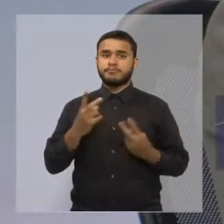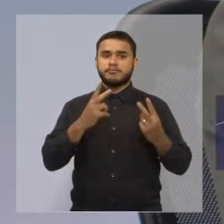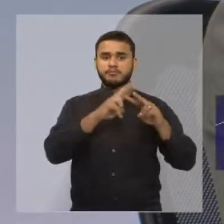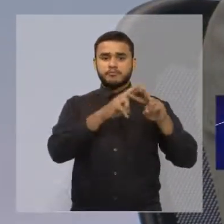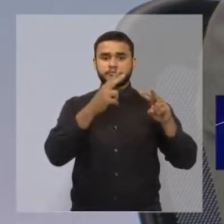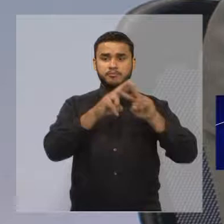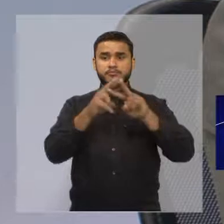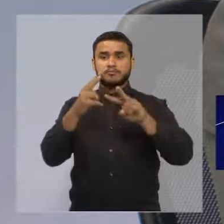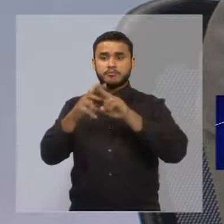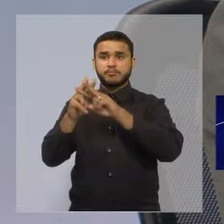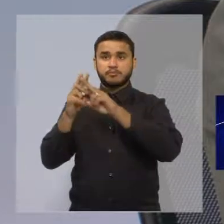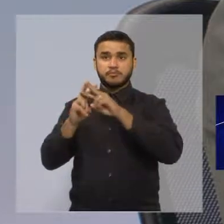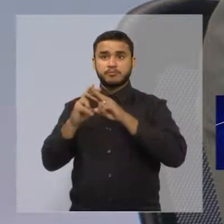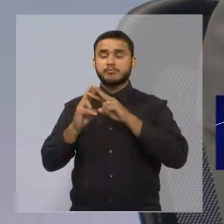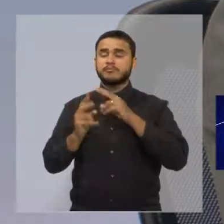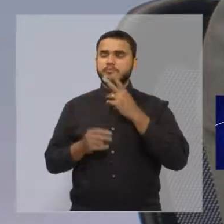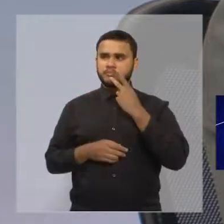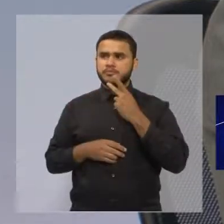regra no Brasil.